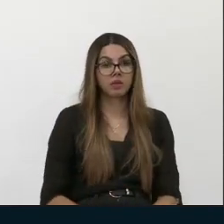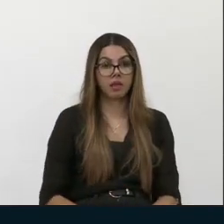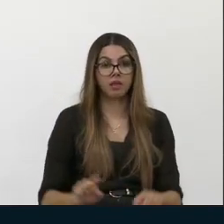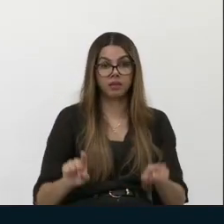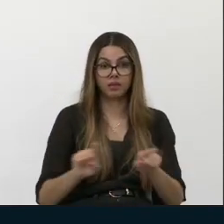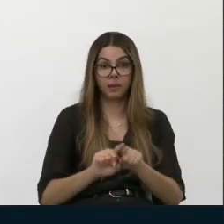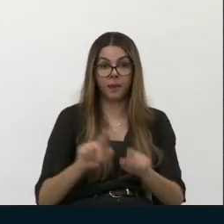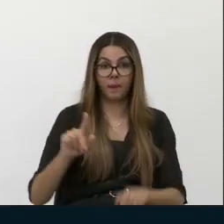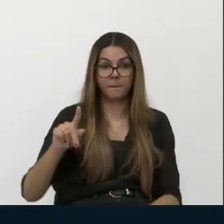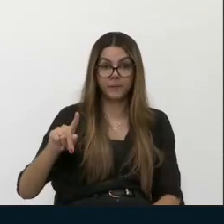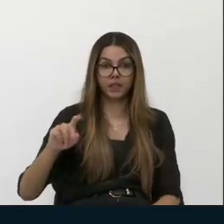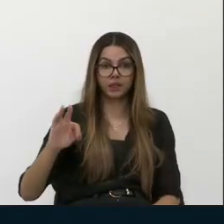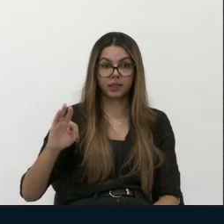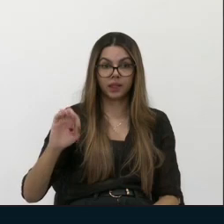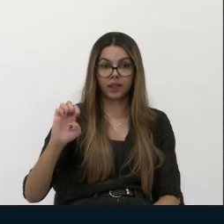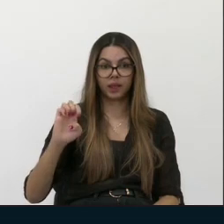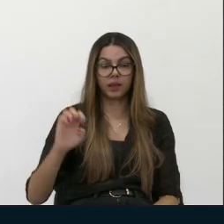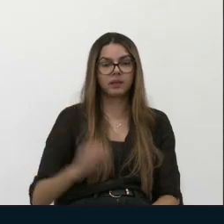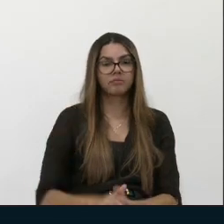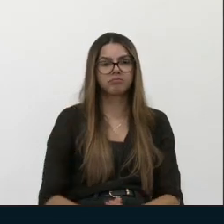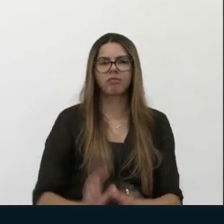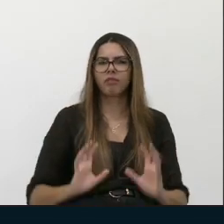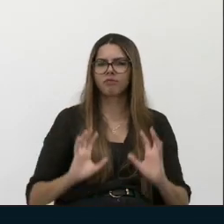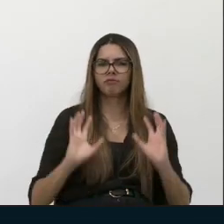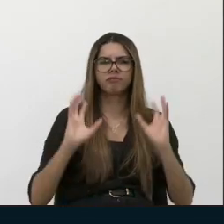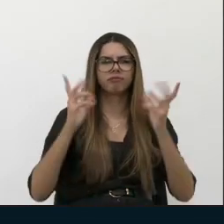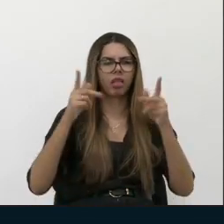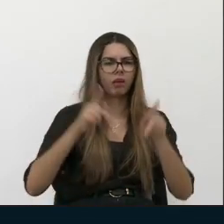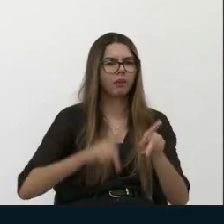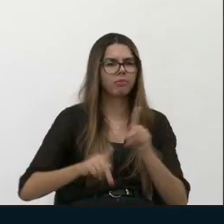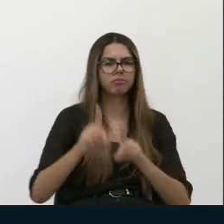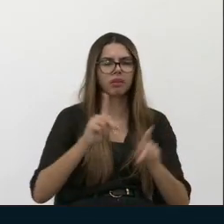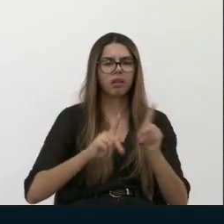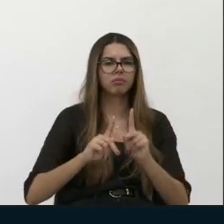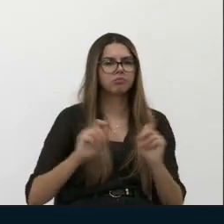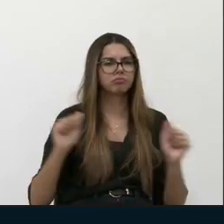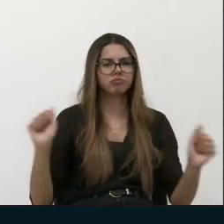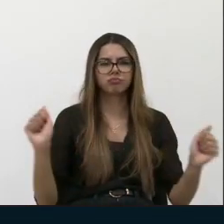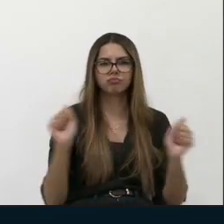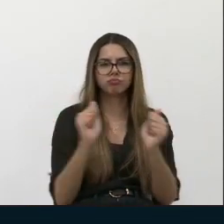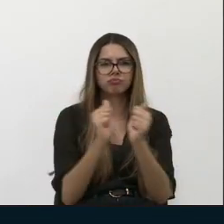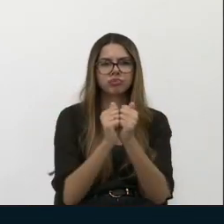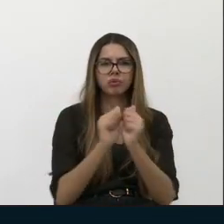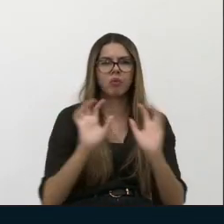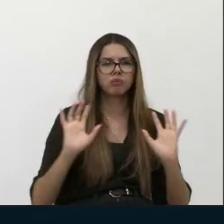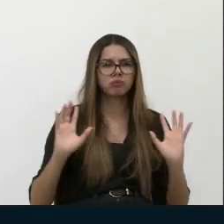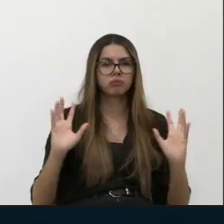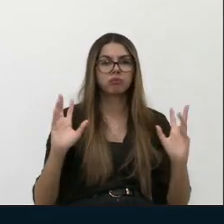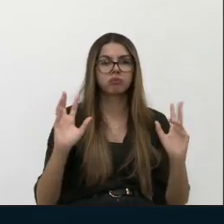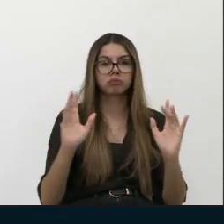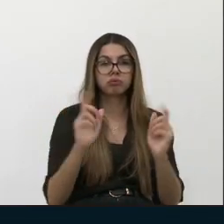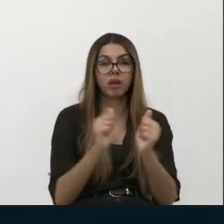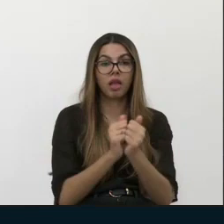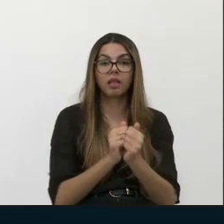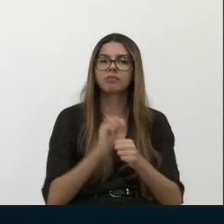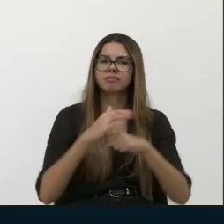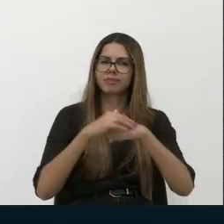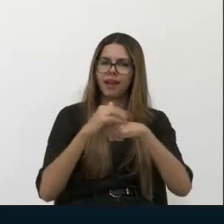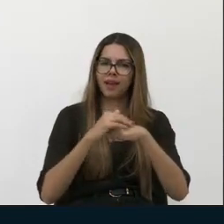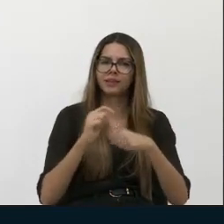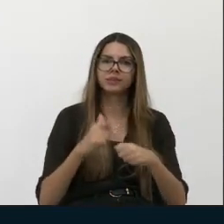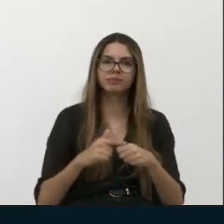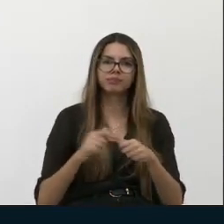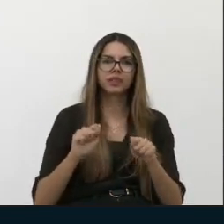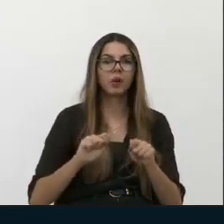PT, fazer uma grande festa lá, e tenho certeza que a população inteira vai estar para dar esse abraço ao nosso presidente, que tanto carinho tem pela cidade de Guarulhos. Era isso,